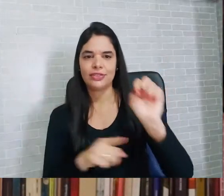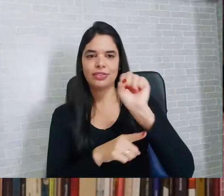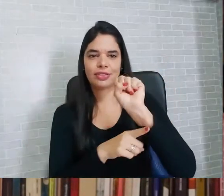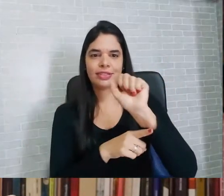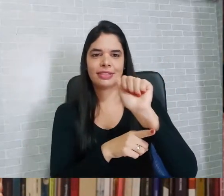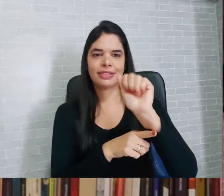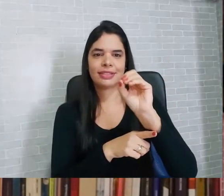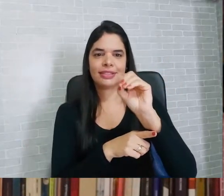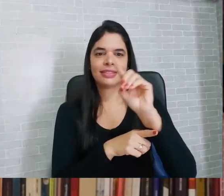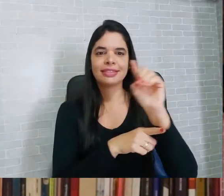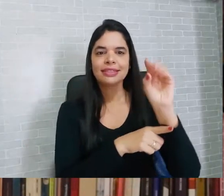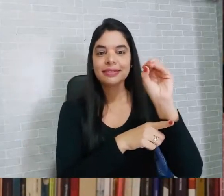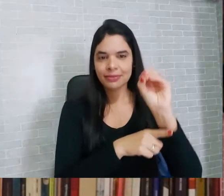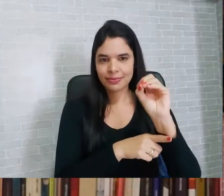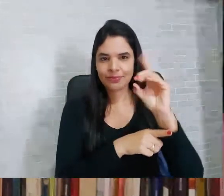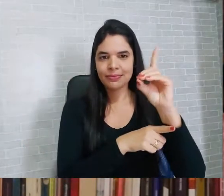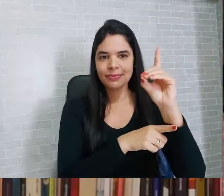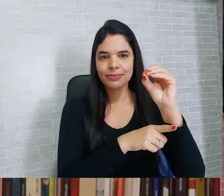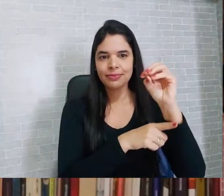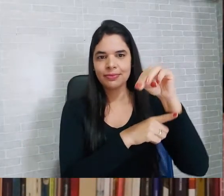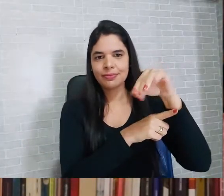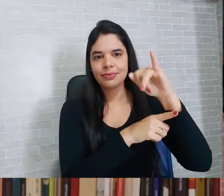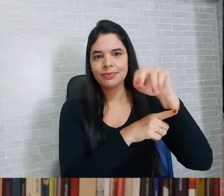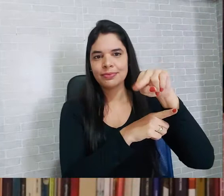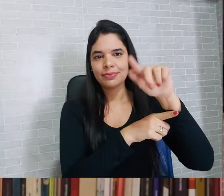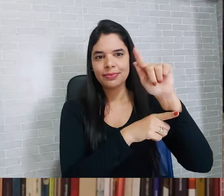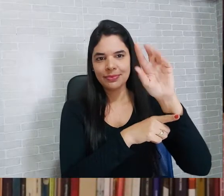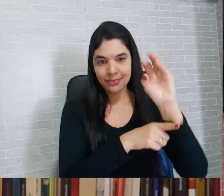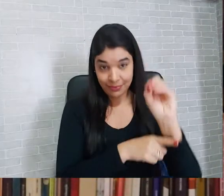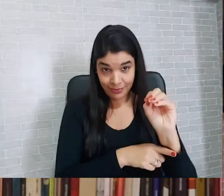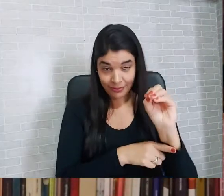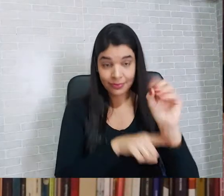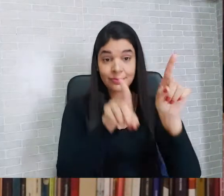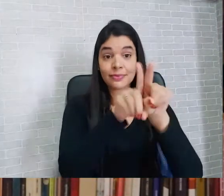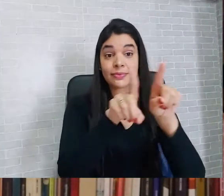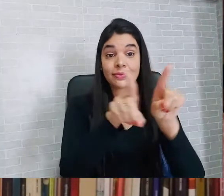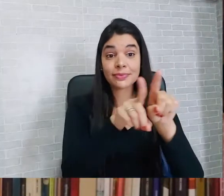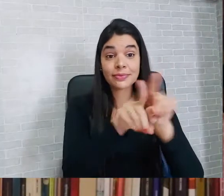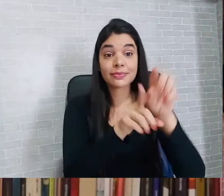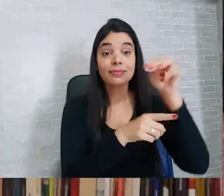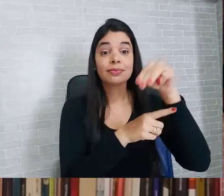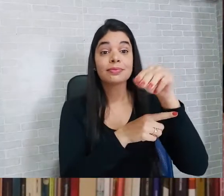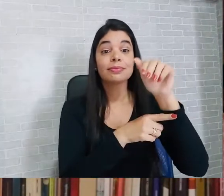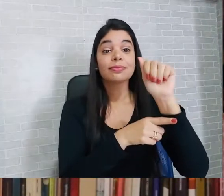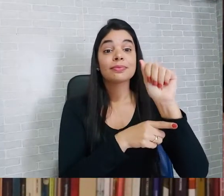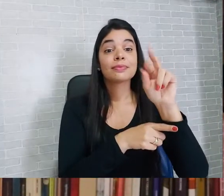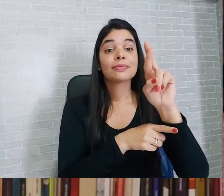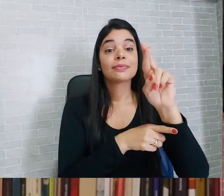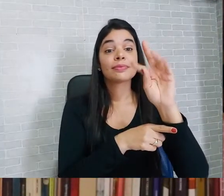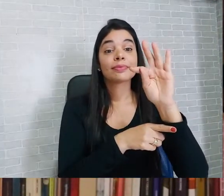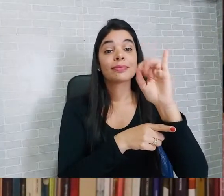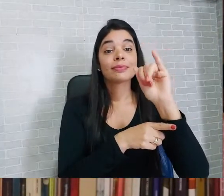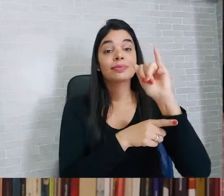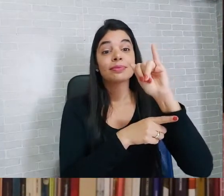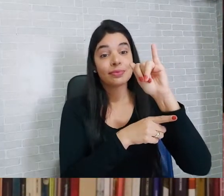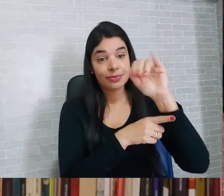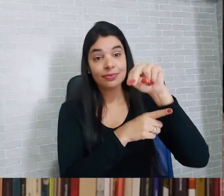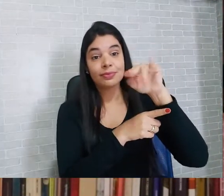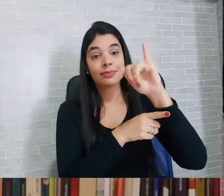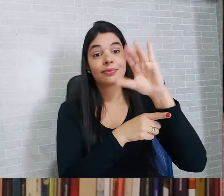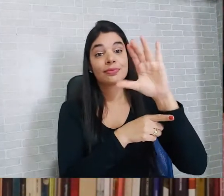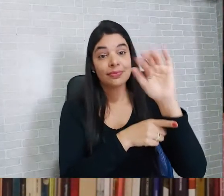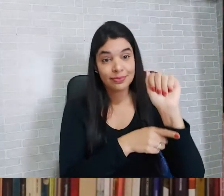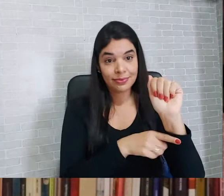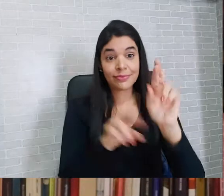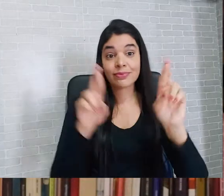e Martinica, aqui na Guiana Francesa. Um outro detalhe também, a cana-de-açúcar, que teve